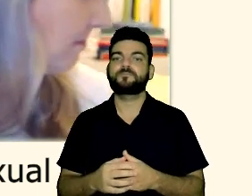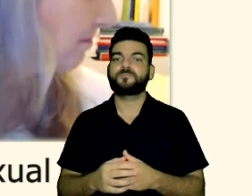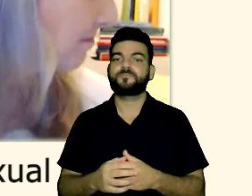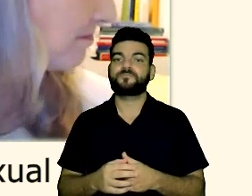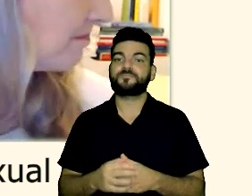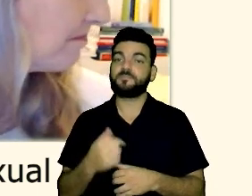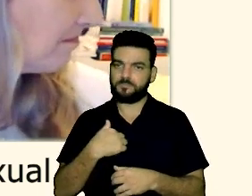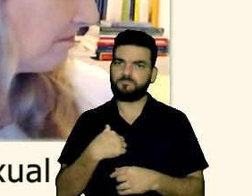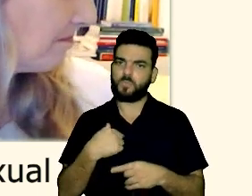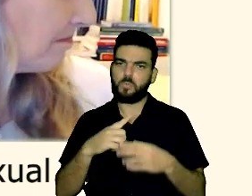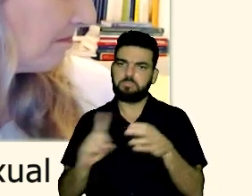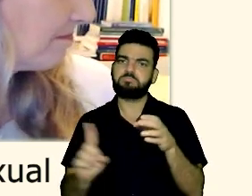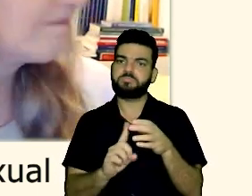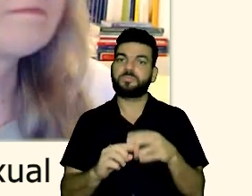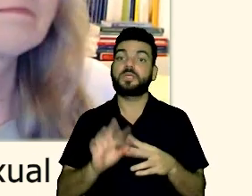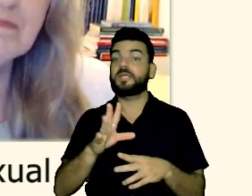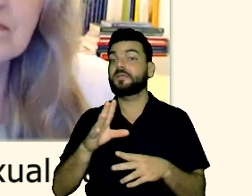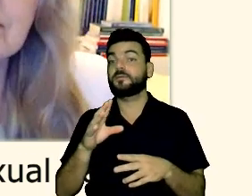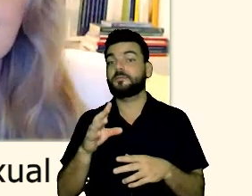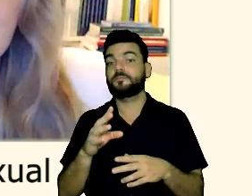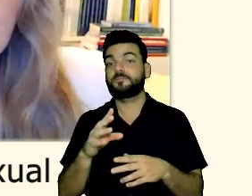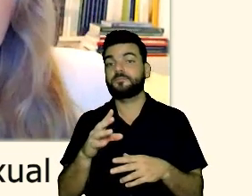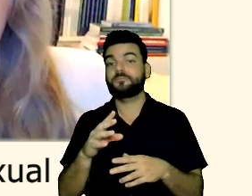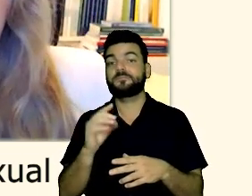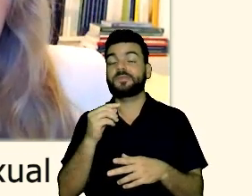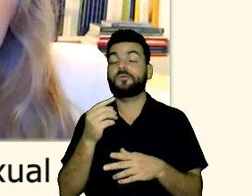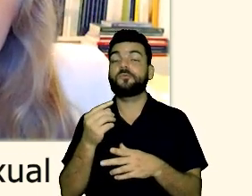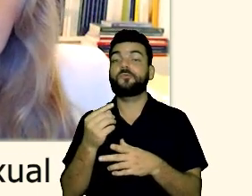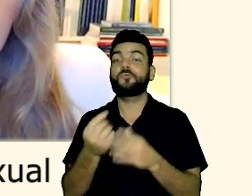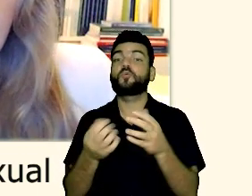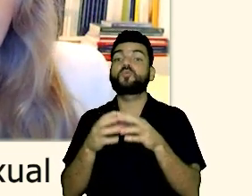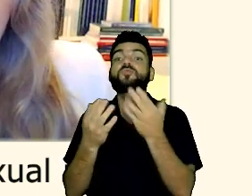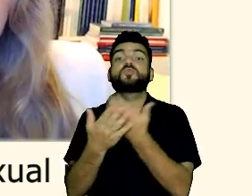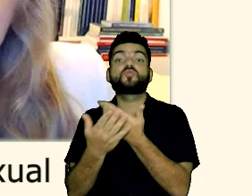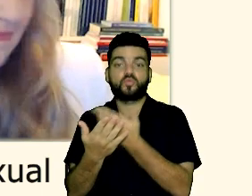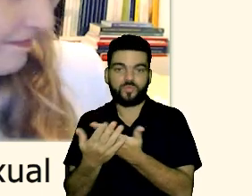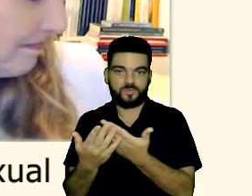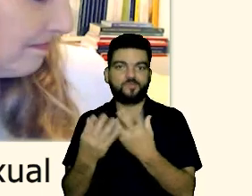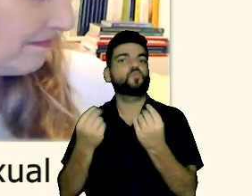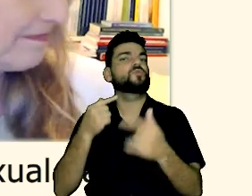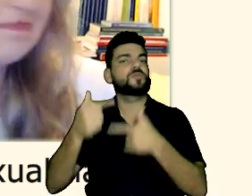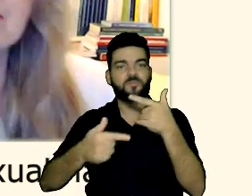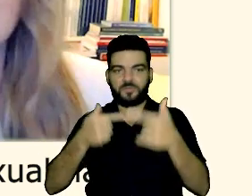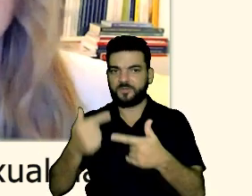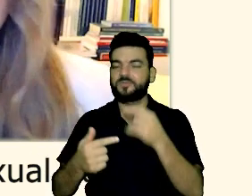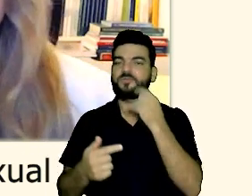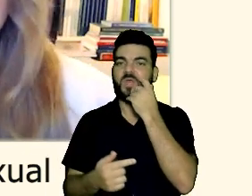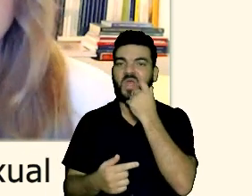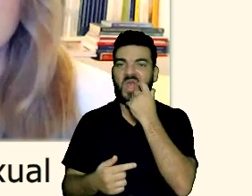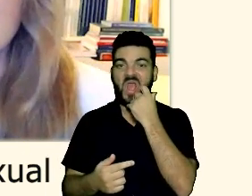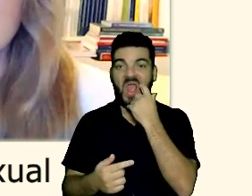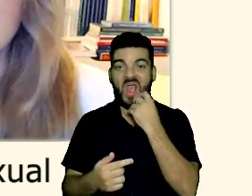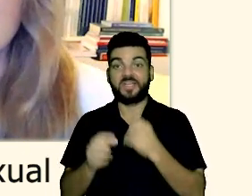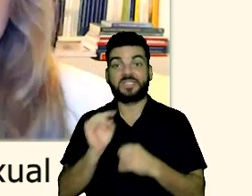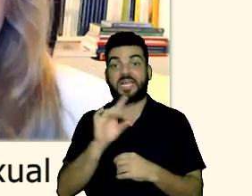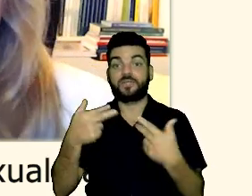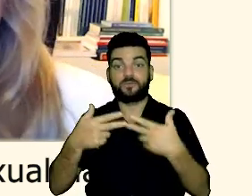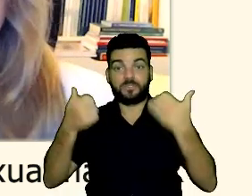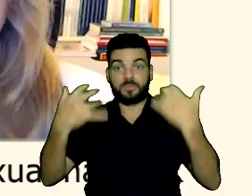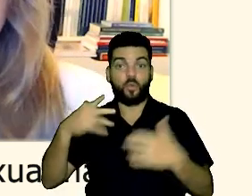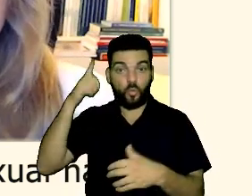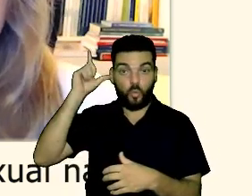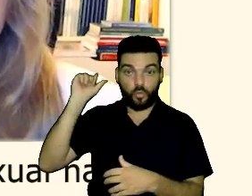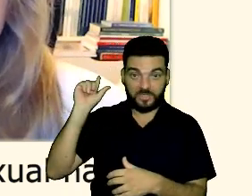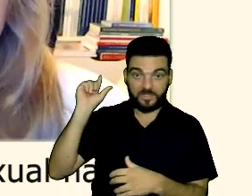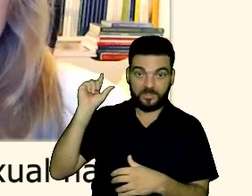resultado de muito trabalho. E de tudo que foi dito ontem, da exposição da política e de todos os debates desenvolvidos